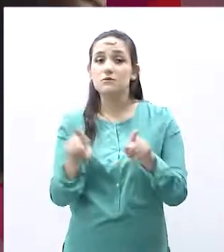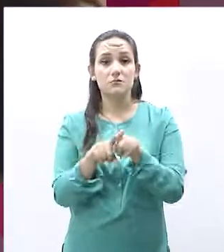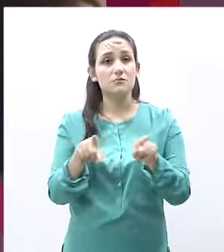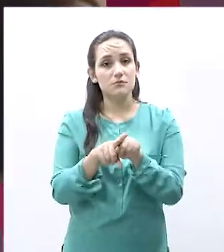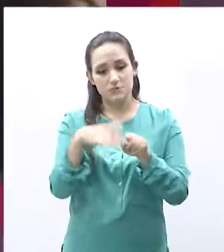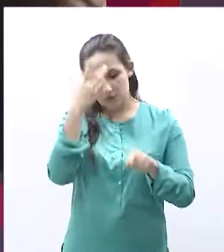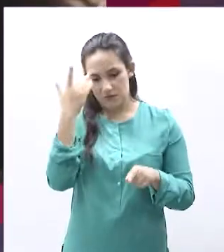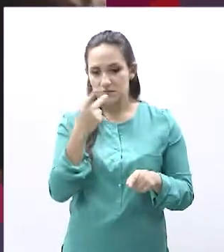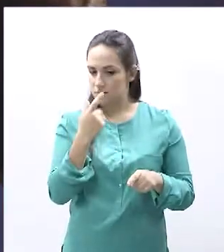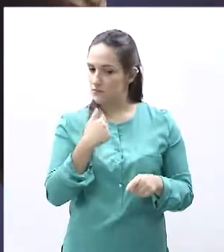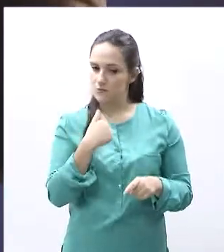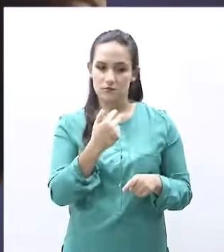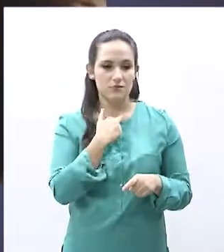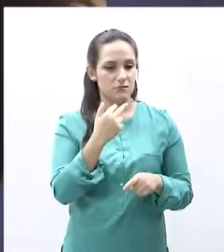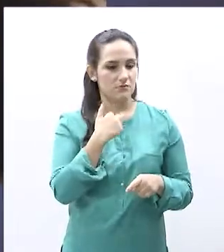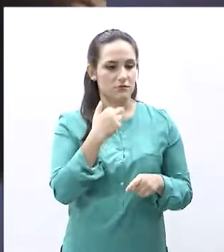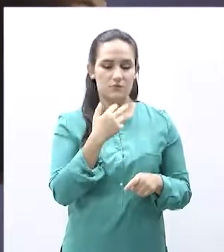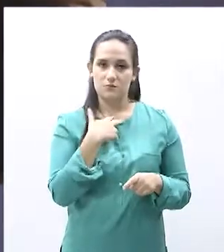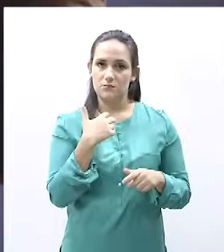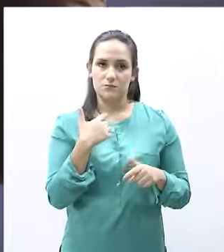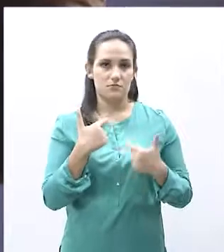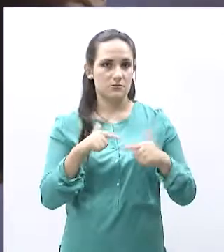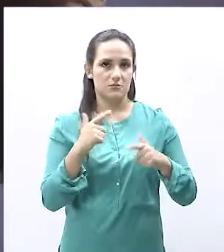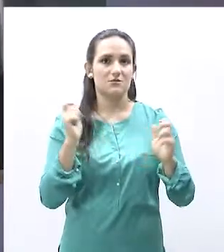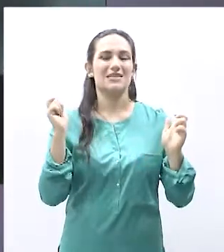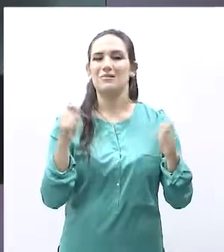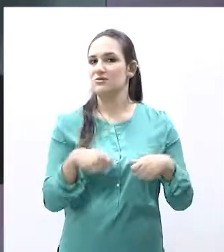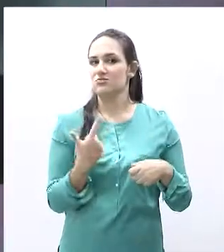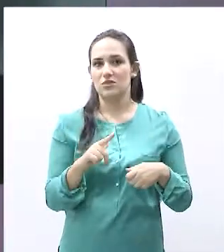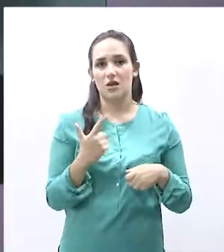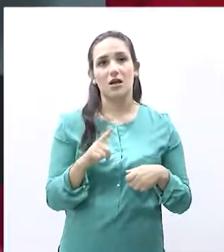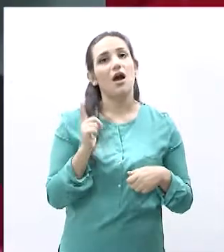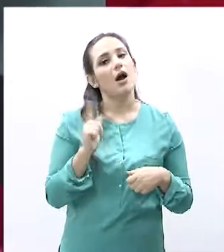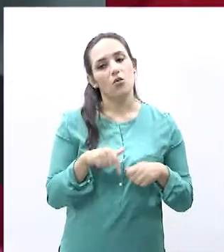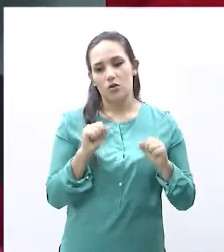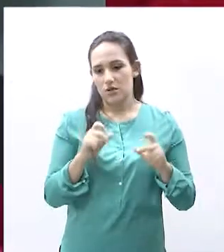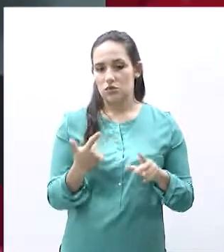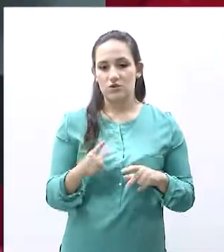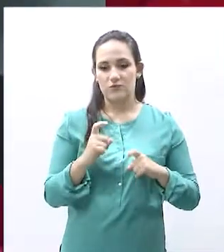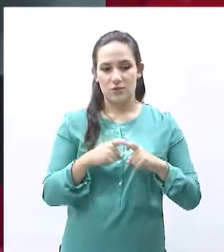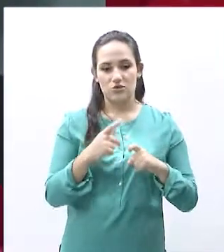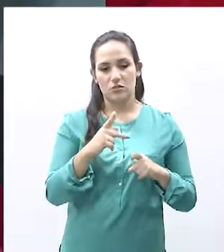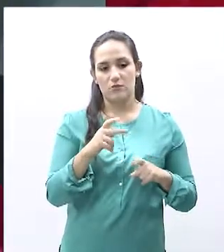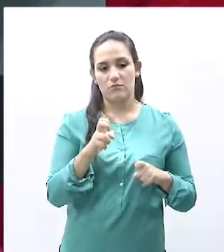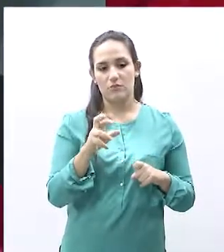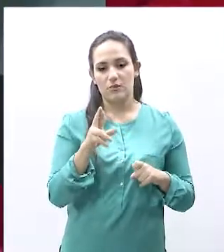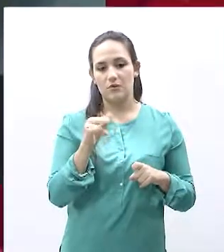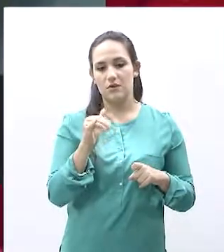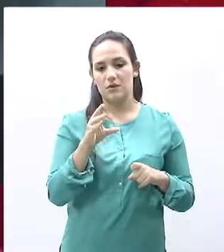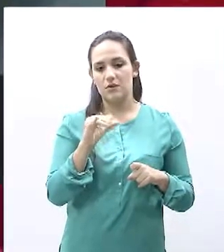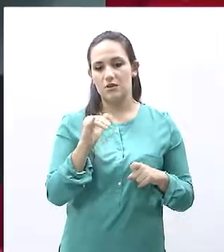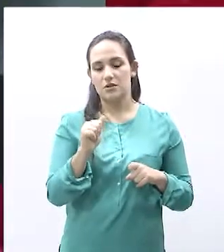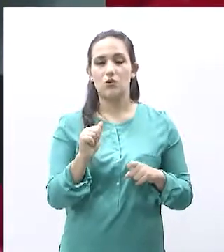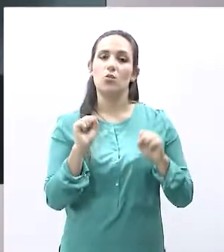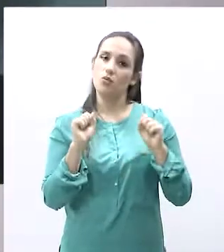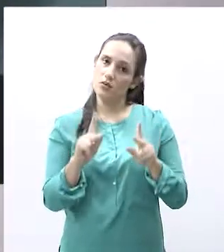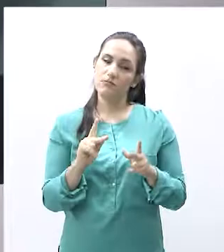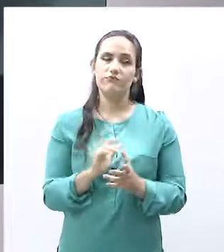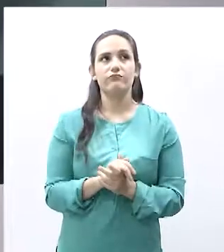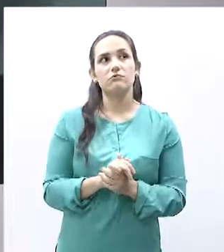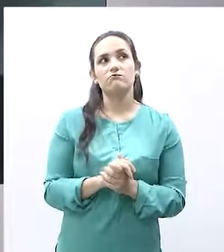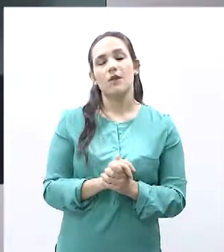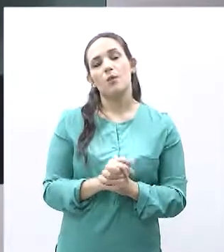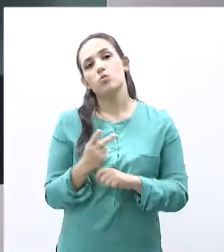foram simplesmente suspensos, né? Não havia perícia. Então, por conta disso, o INSS começou a